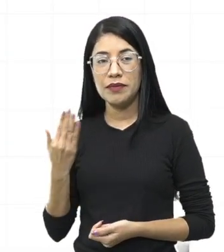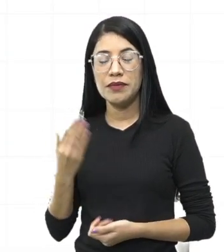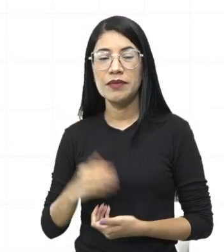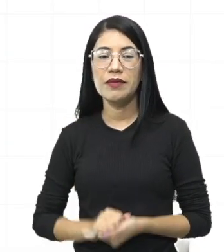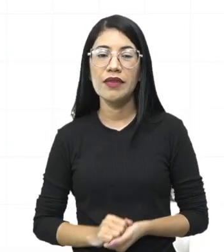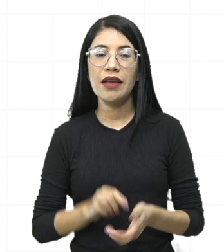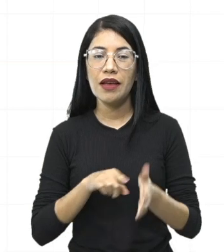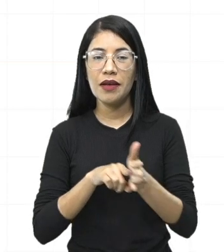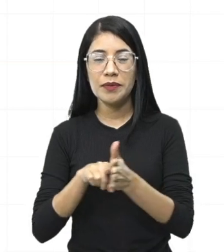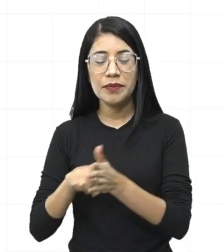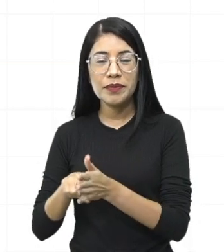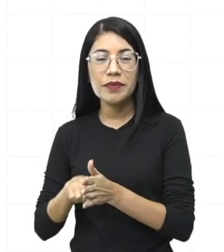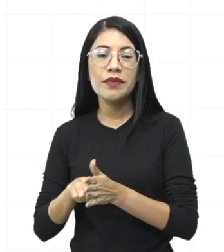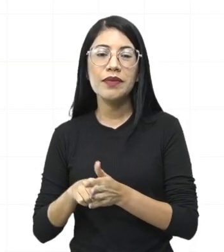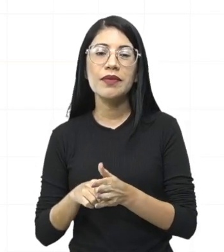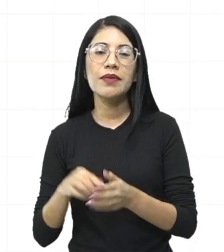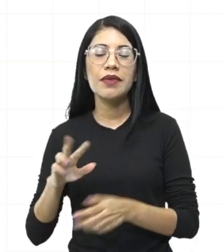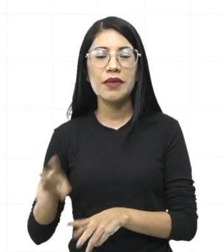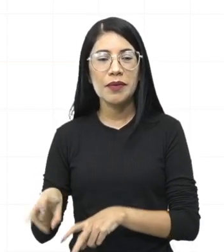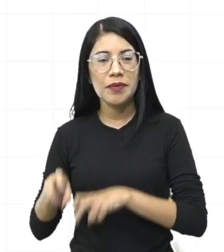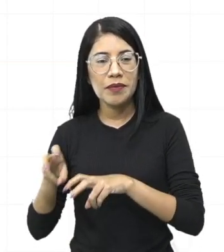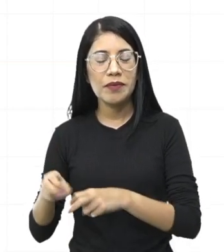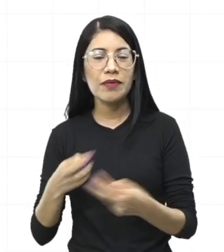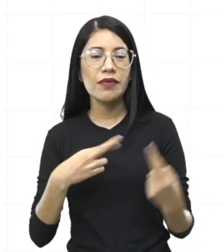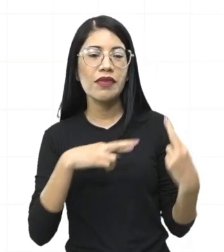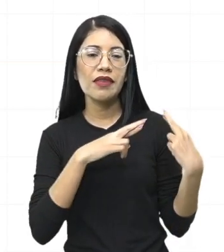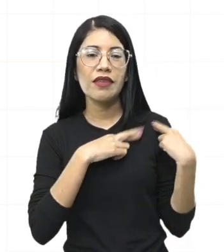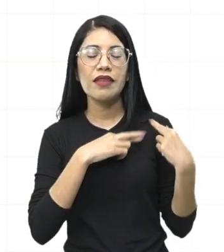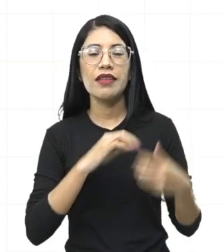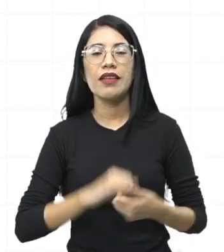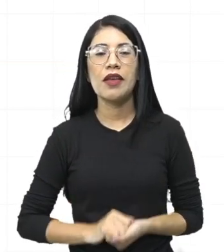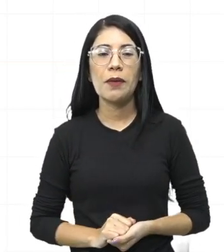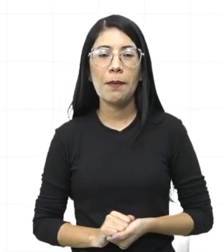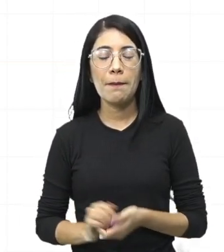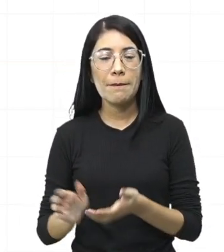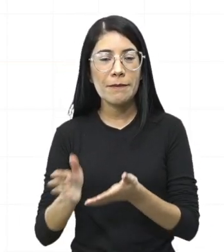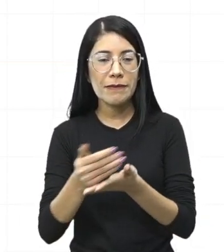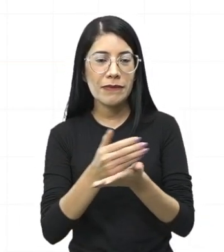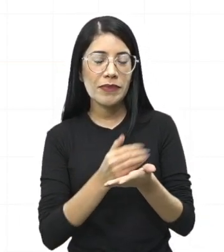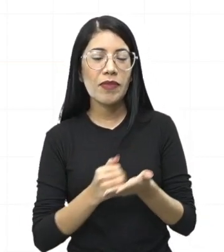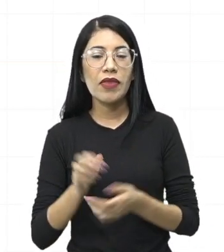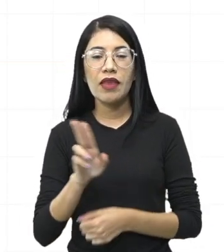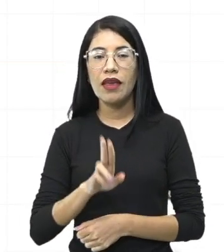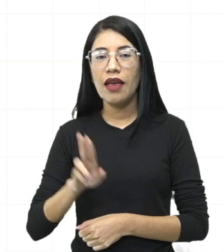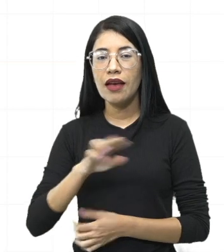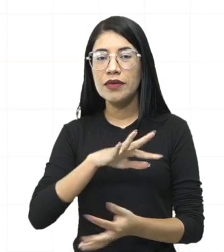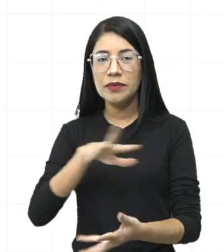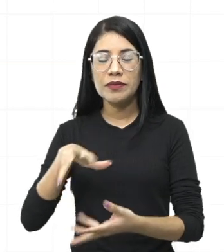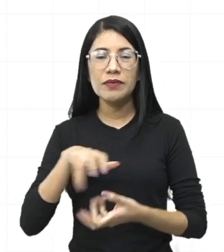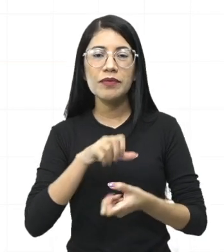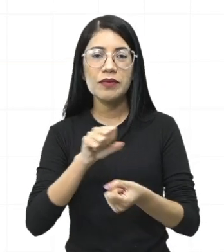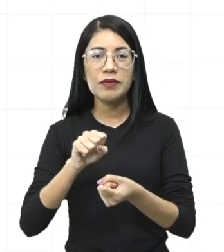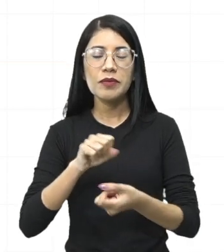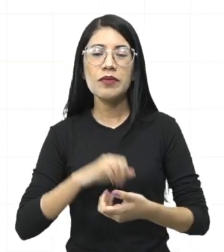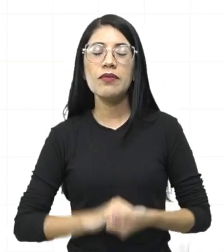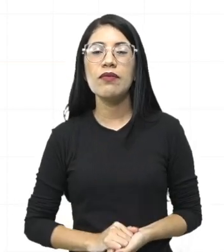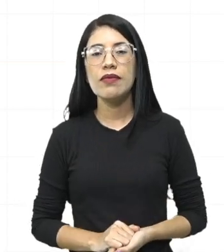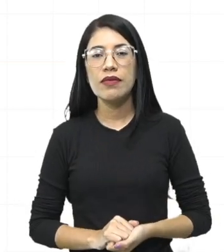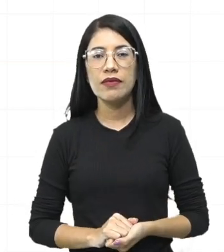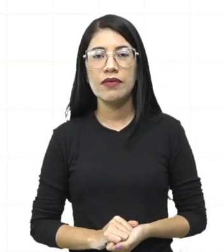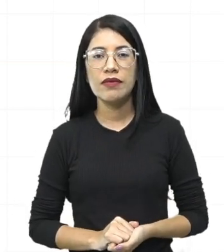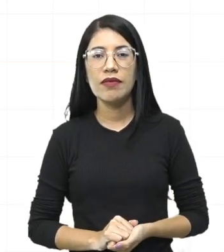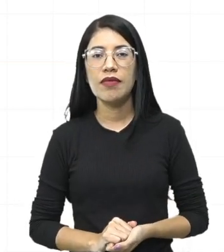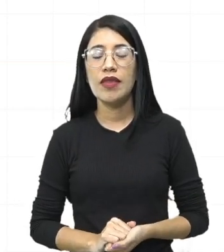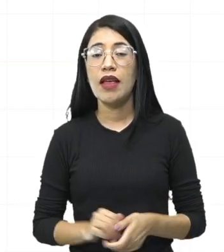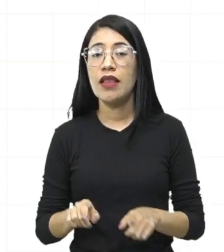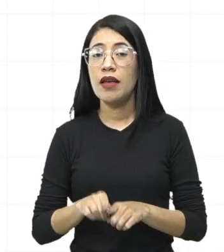explorando os recursos com responsabilidade. Nós temos aí a coleta e uso sustentáveis. Aí nós podemos